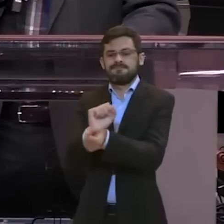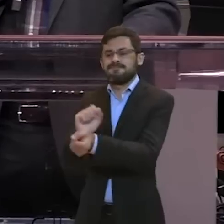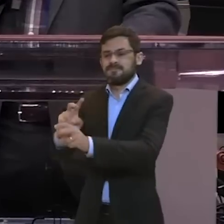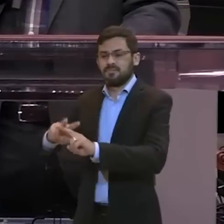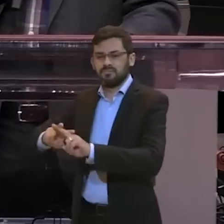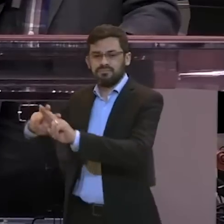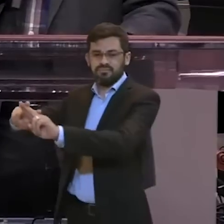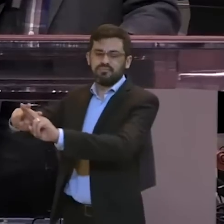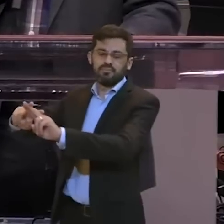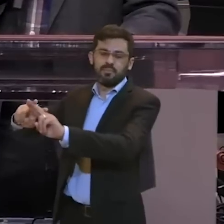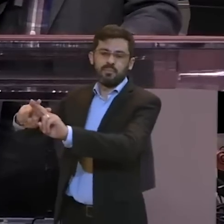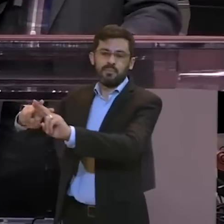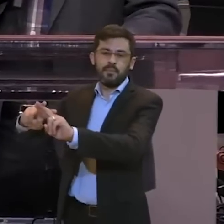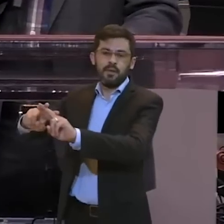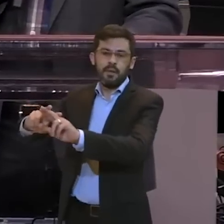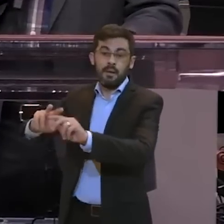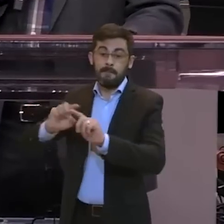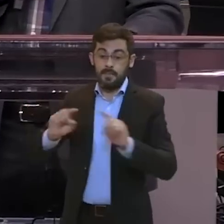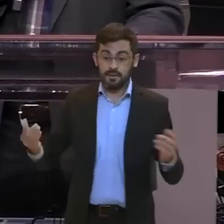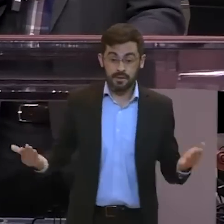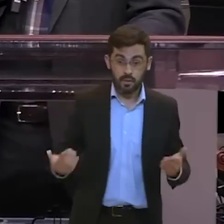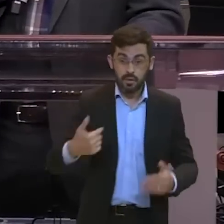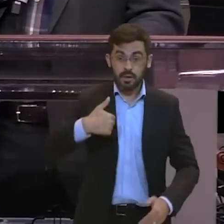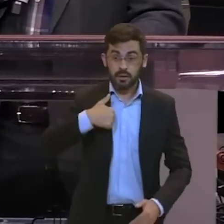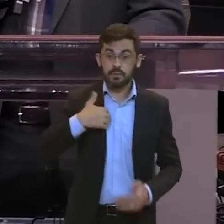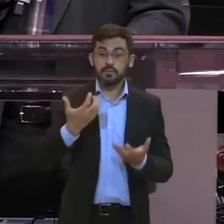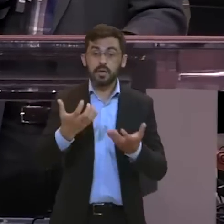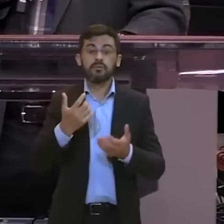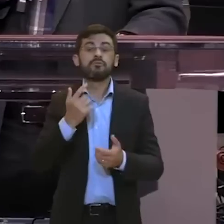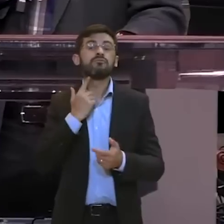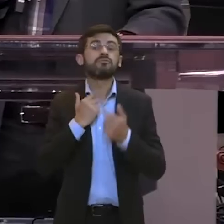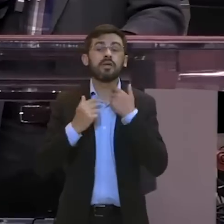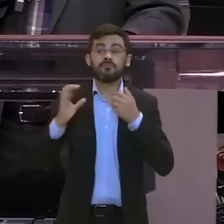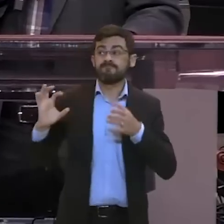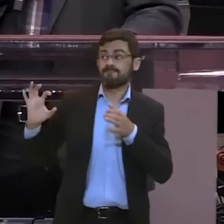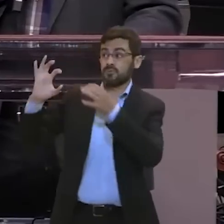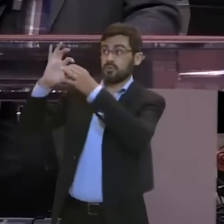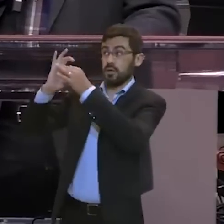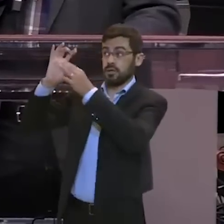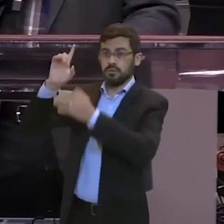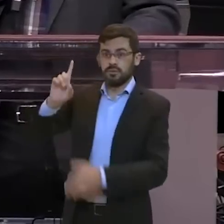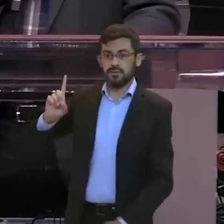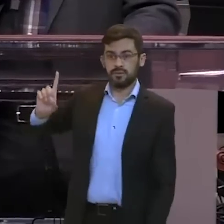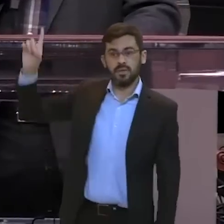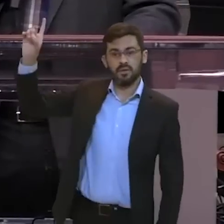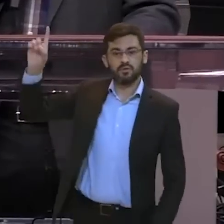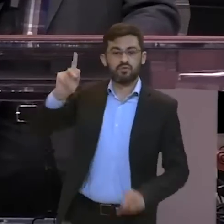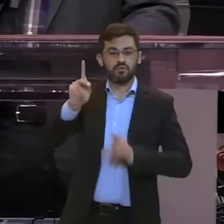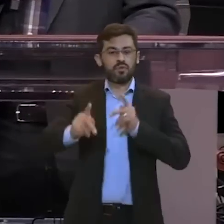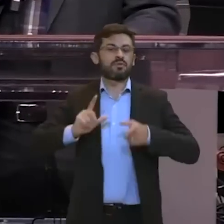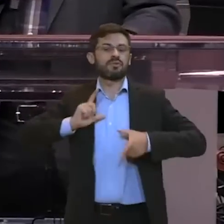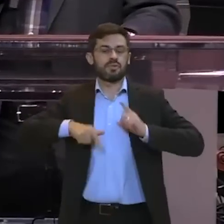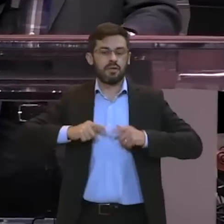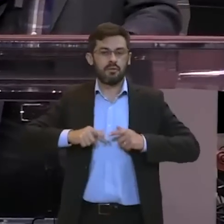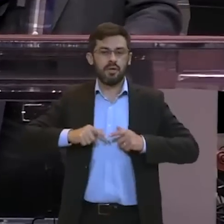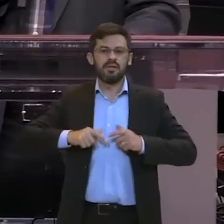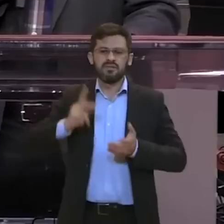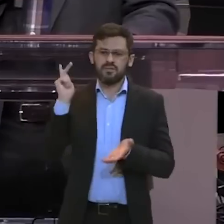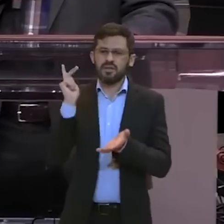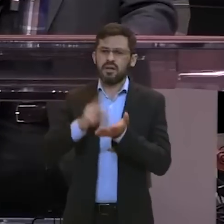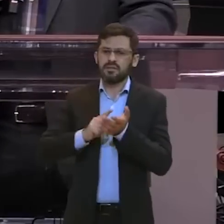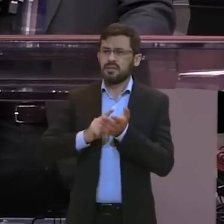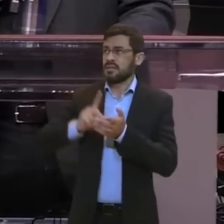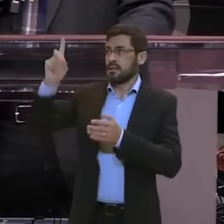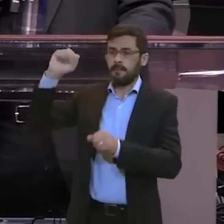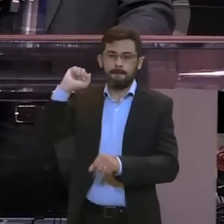prisioneiros. Pretendo, pois, agora fazer uma aliança com o Senhor, o Deus de Israel, para que o fogo da sua ira